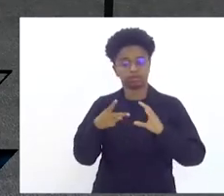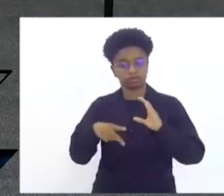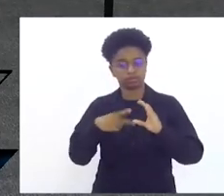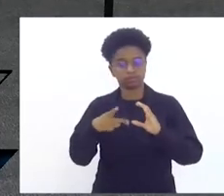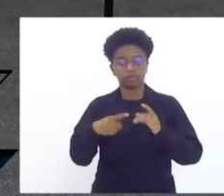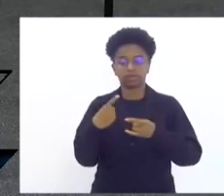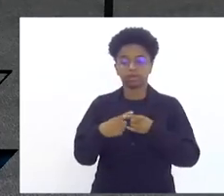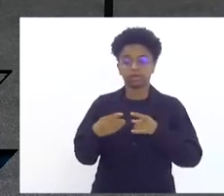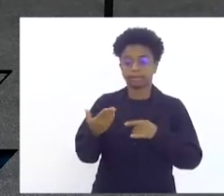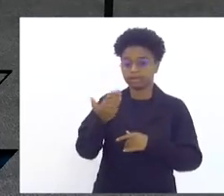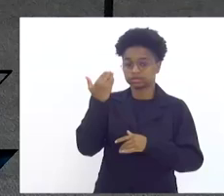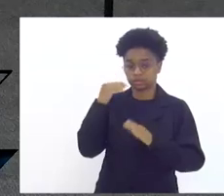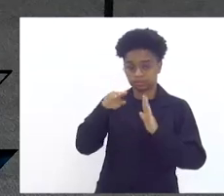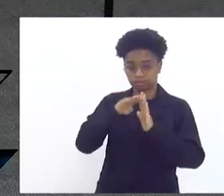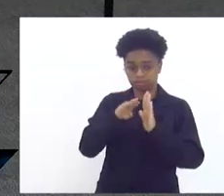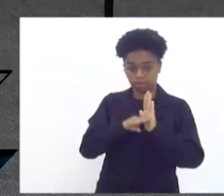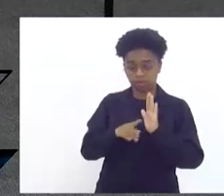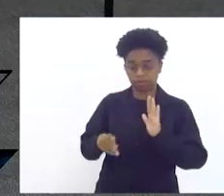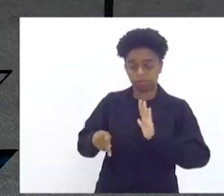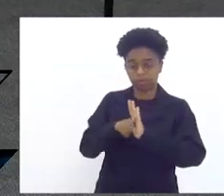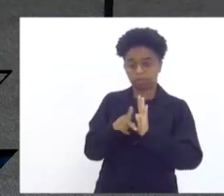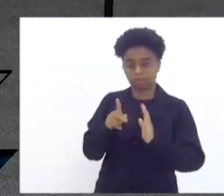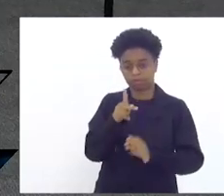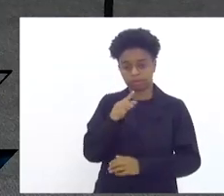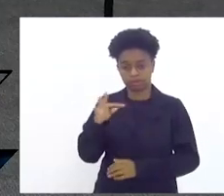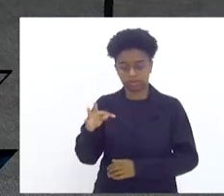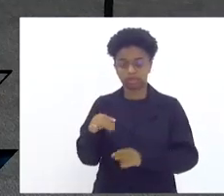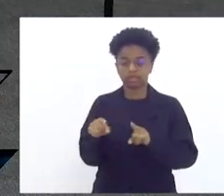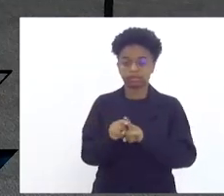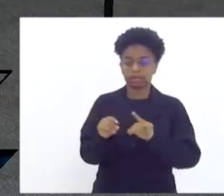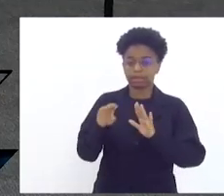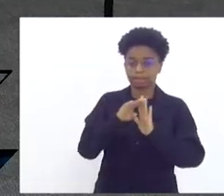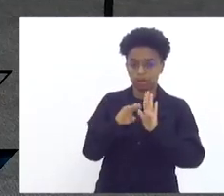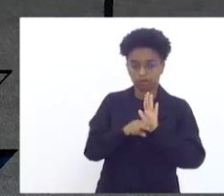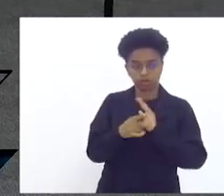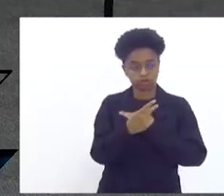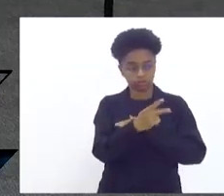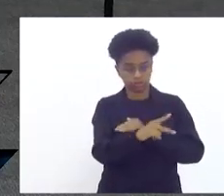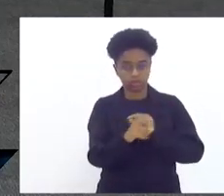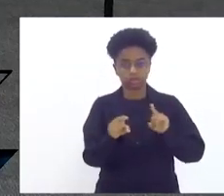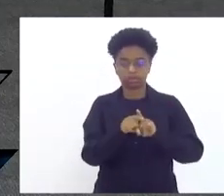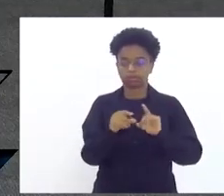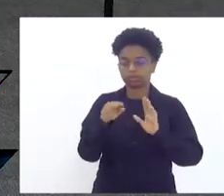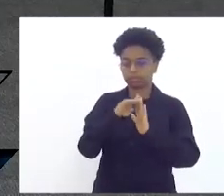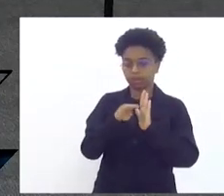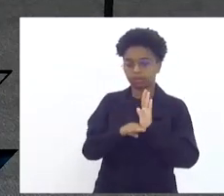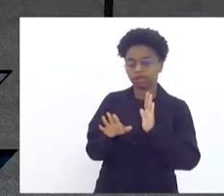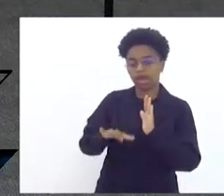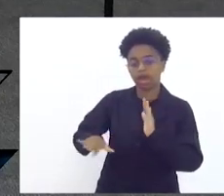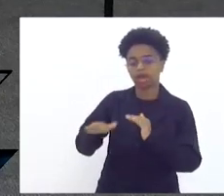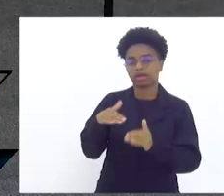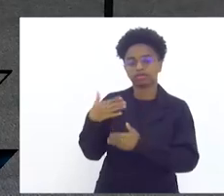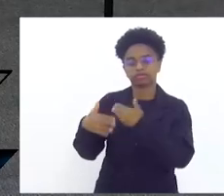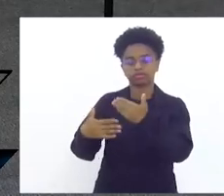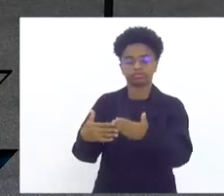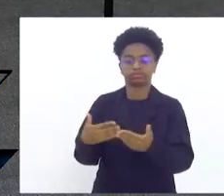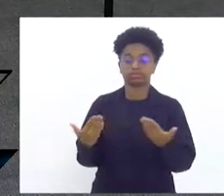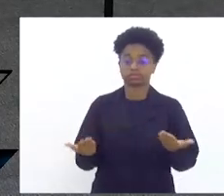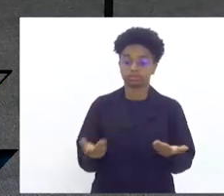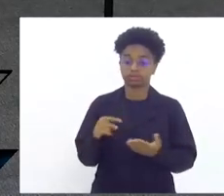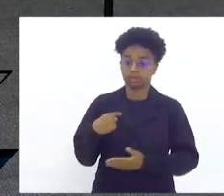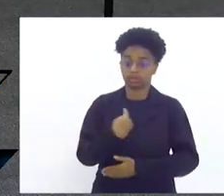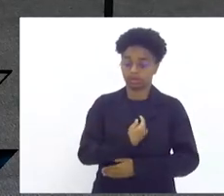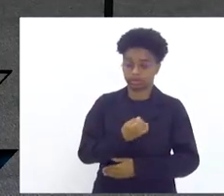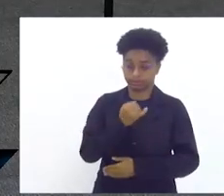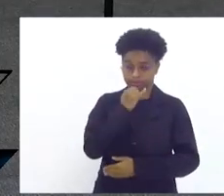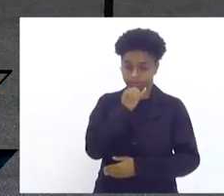que antigamente eram pautas históricas do próprio PT assim como são pauta de vossa excelência e do setor Progressista como um todo a gente por exemplo